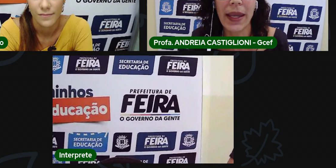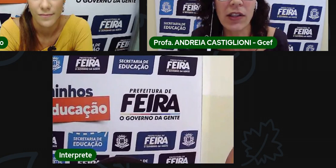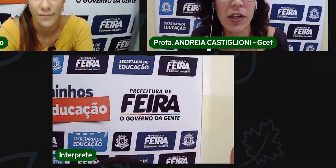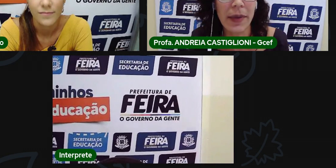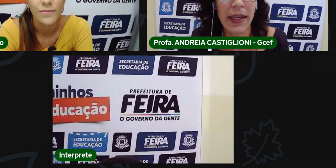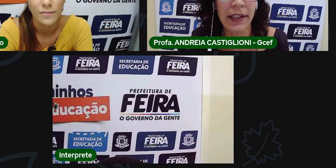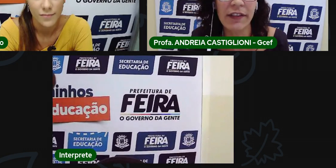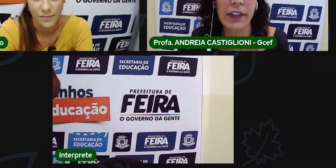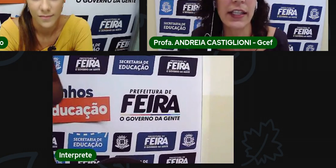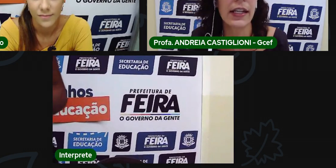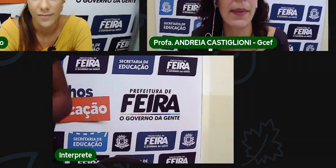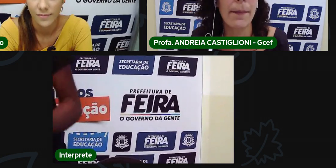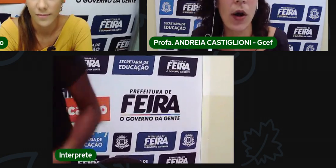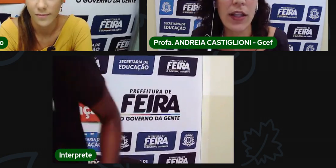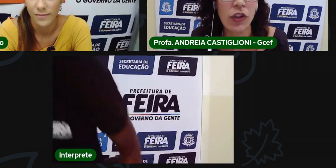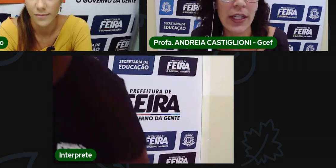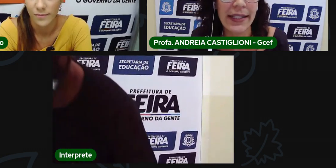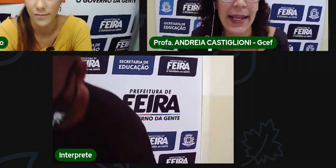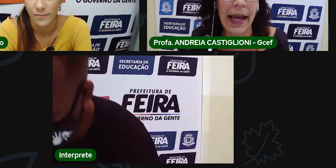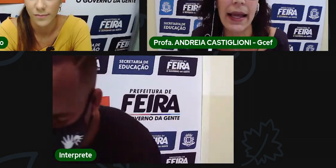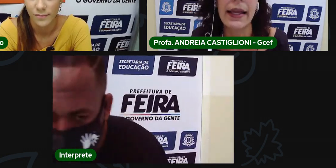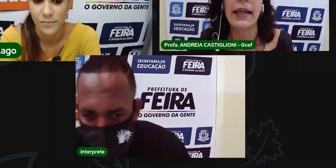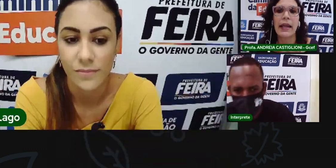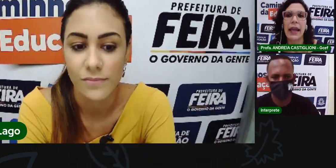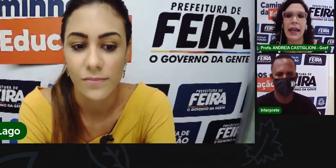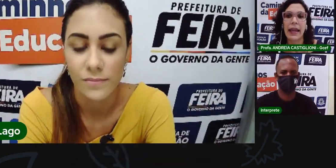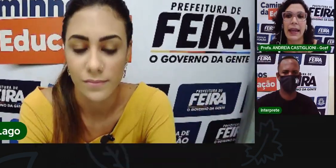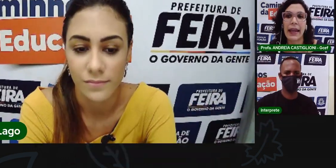usou, o Mentimeter, vocês também podem utilizar.